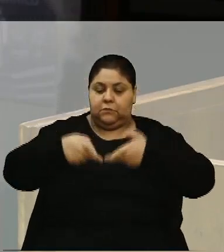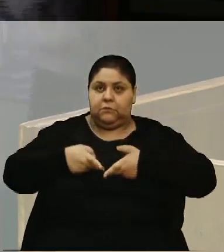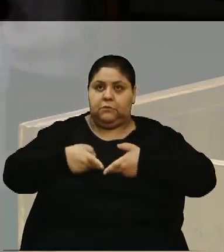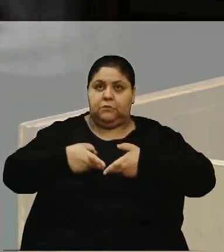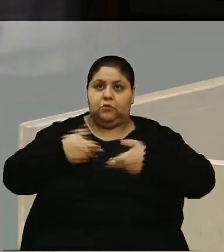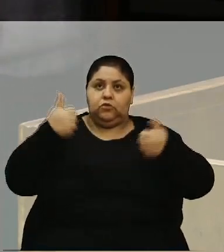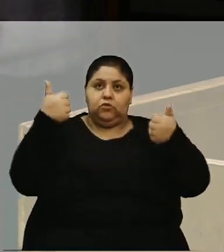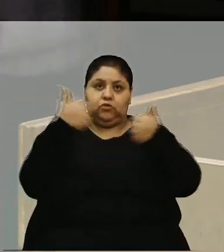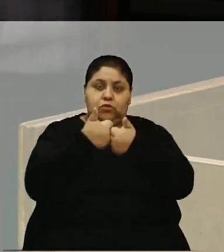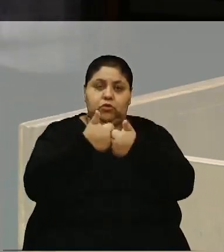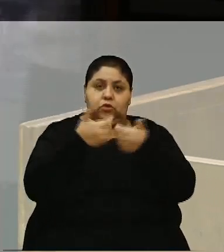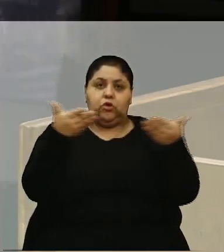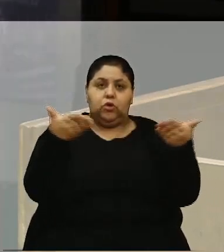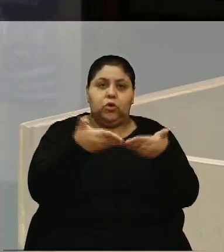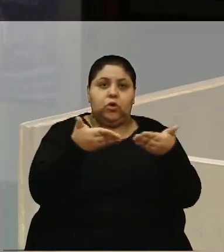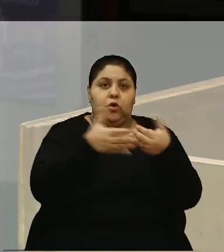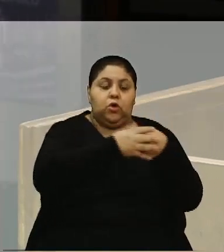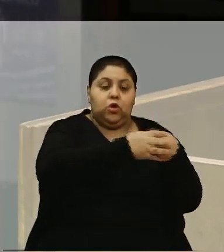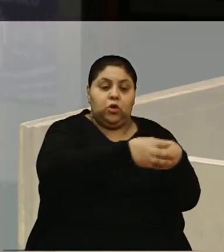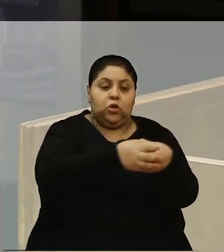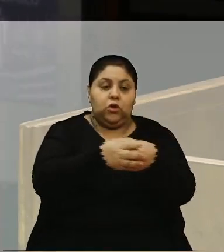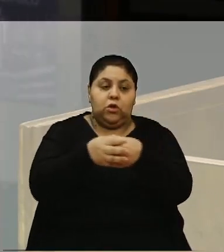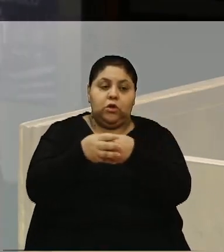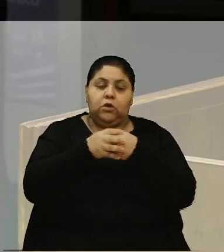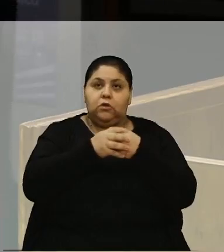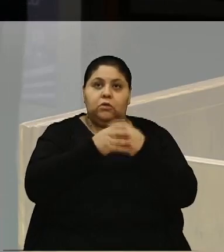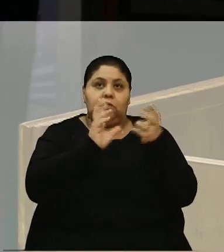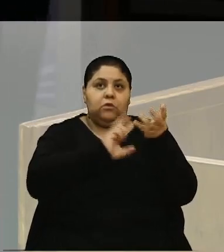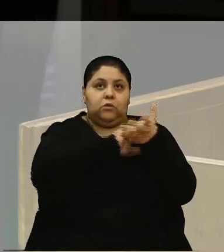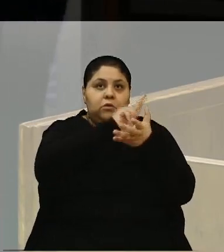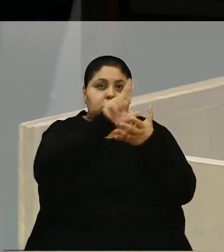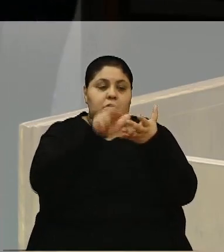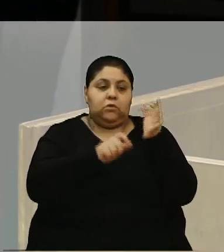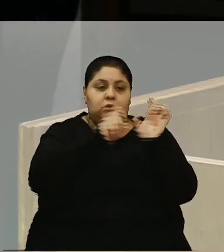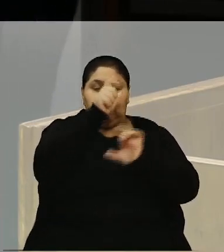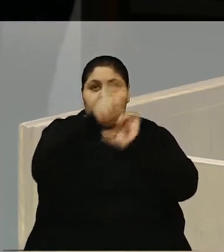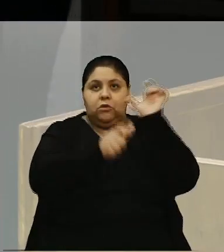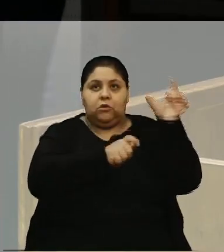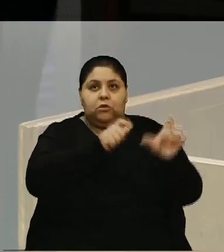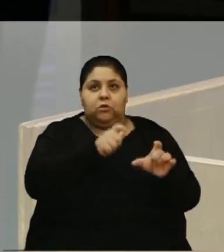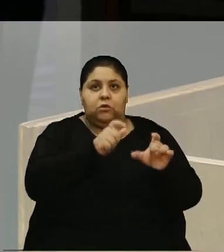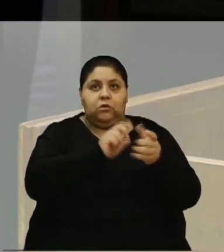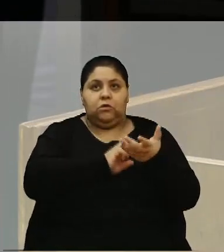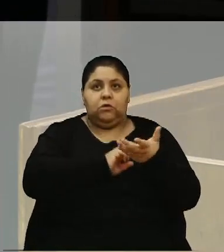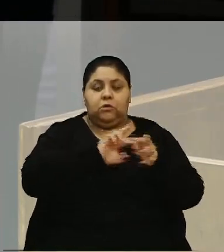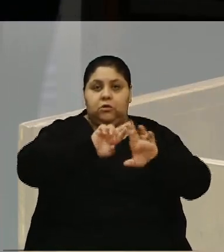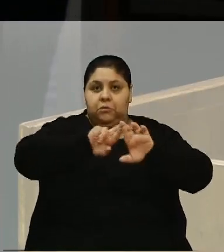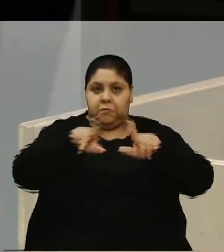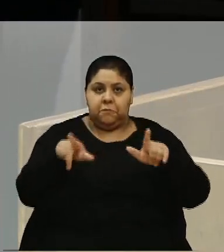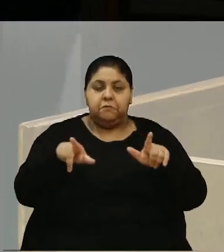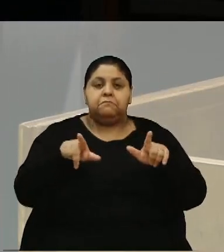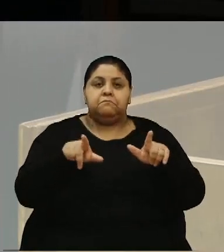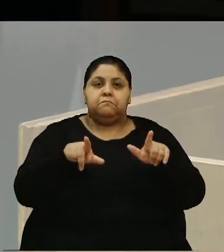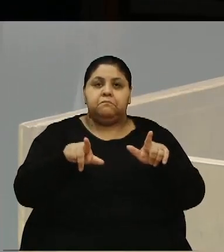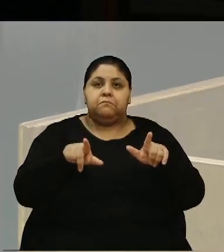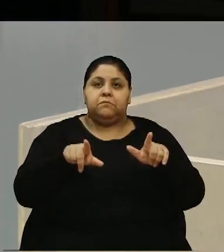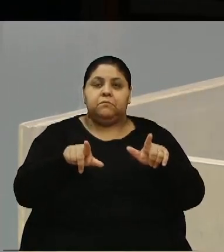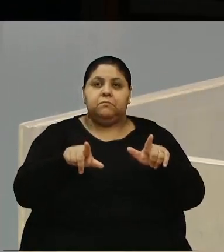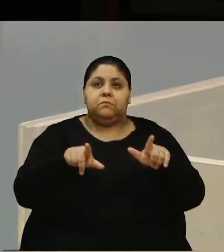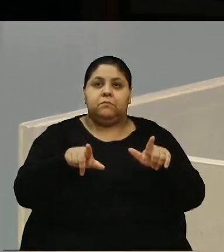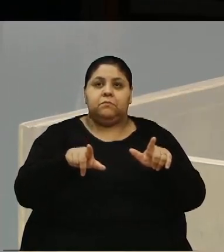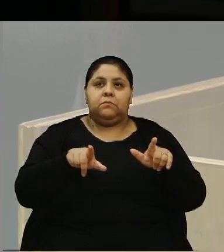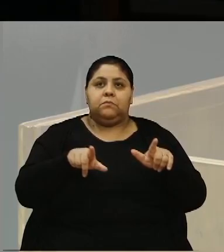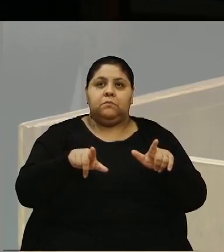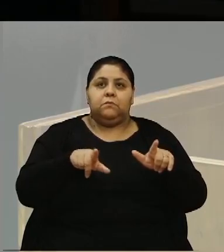quartel. Hoje, esse grupo, várias pessoas de várias proatividades diferentes, de várias qualificações diferentes, entre busca